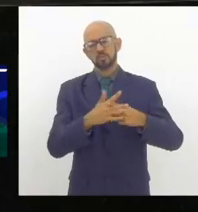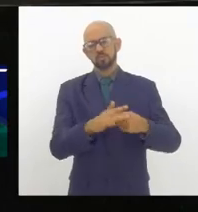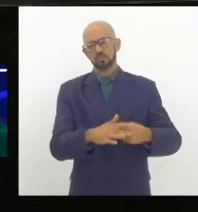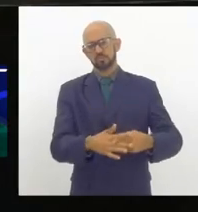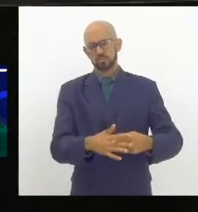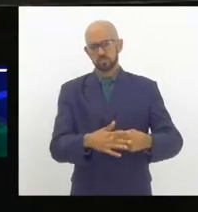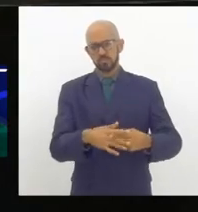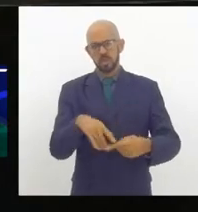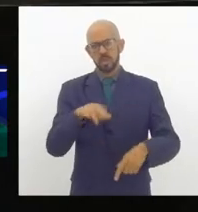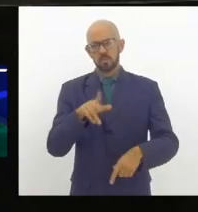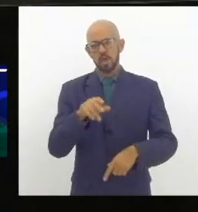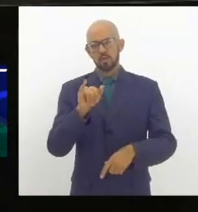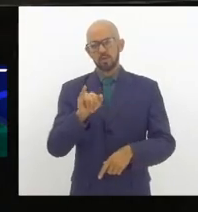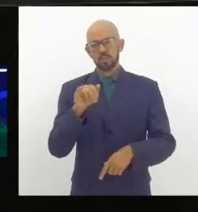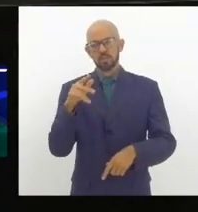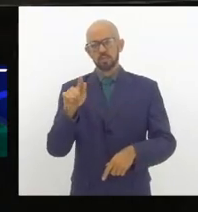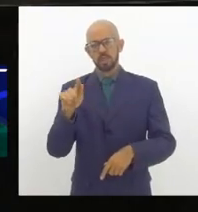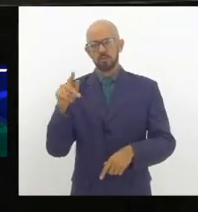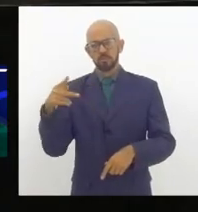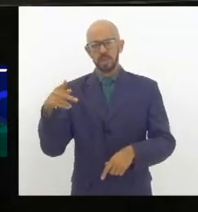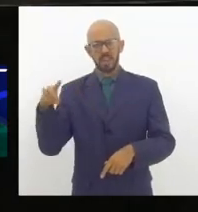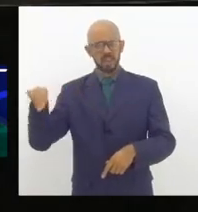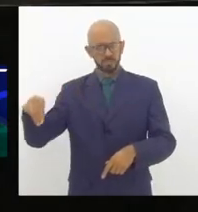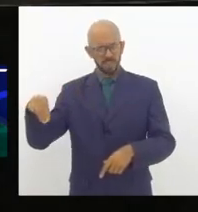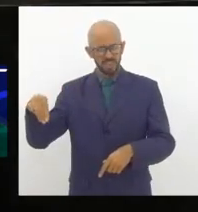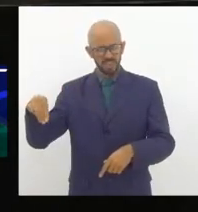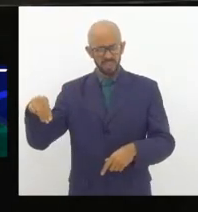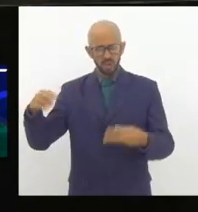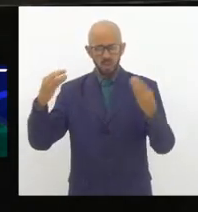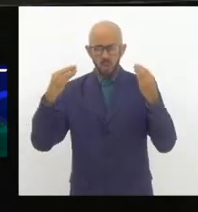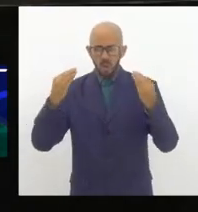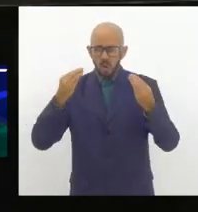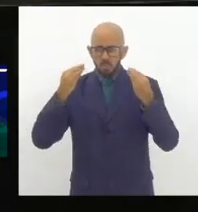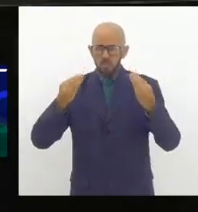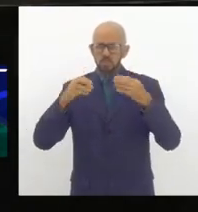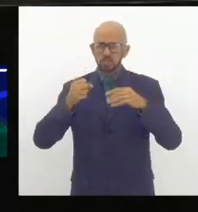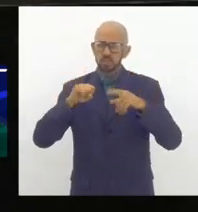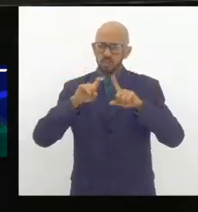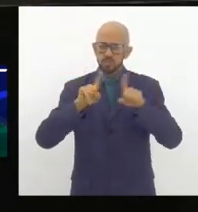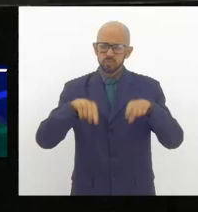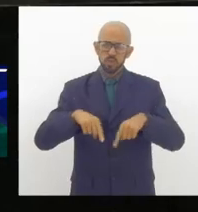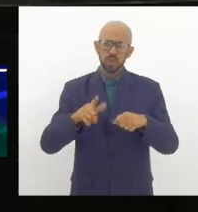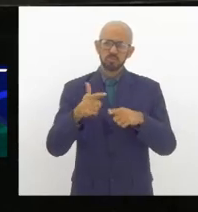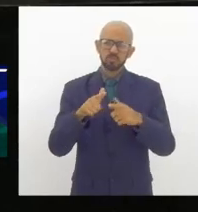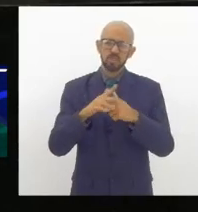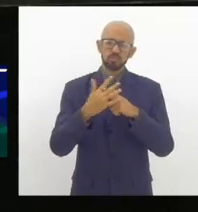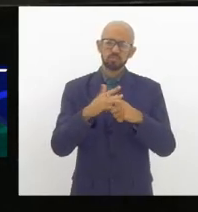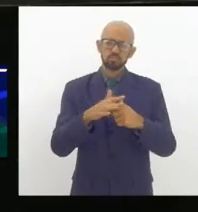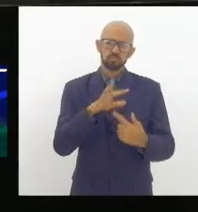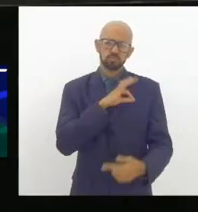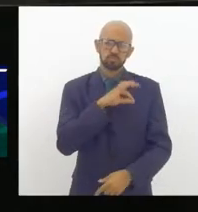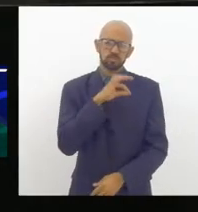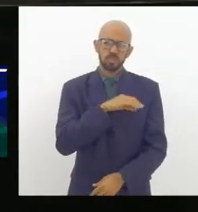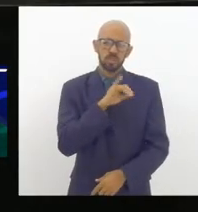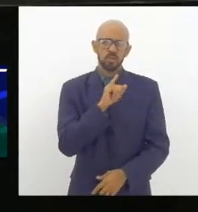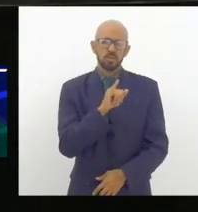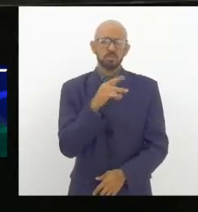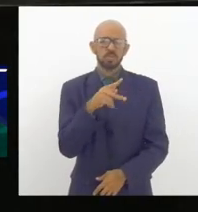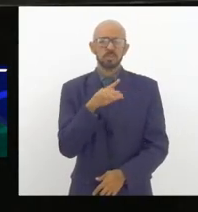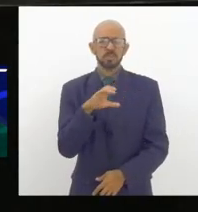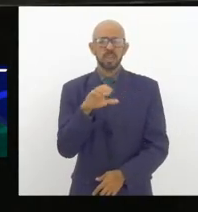igualado IGPM Ora se o trabalhador tem a recomposição salarial da inflação que a IPCA